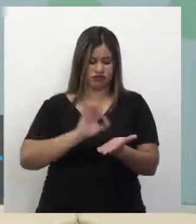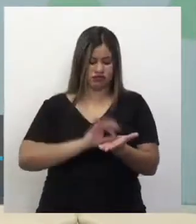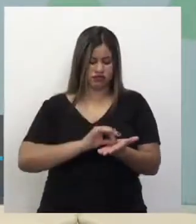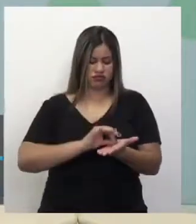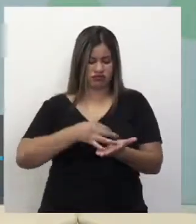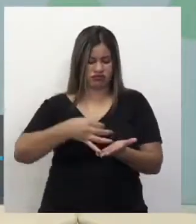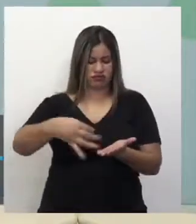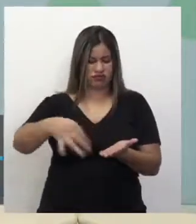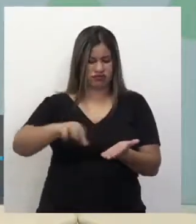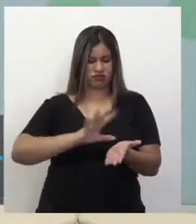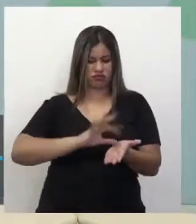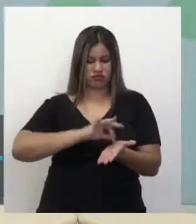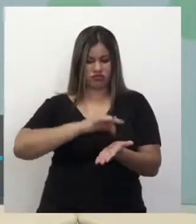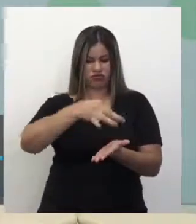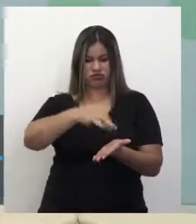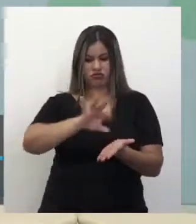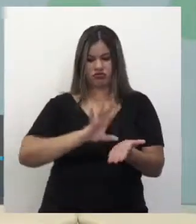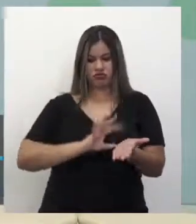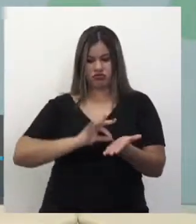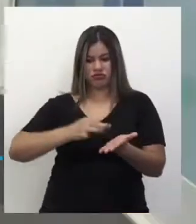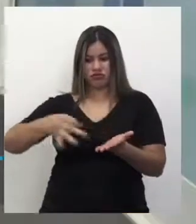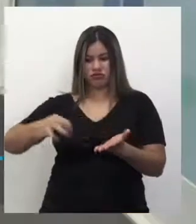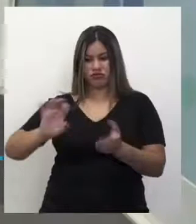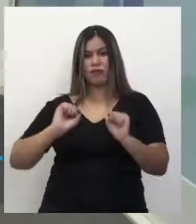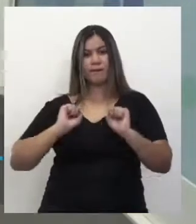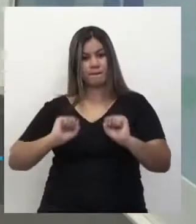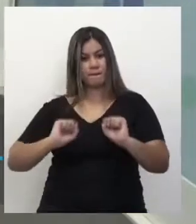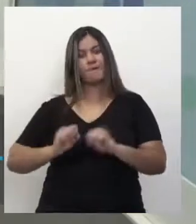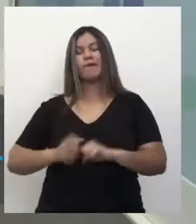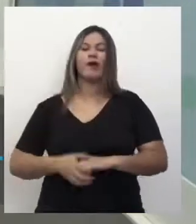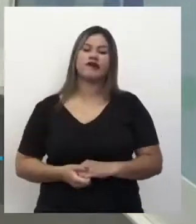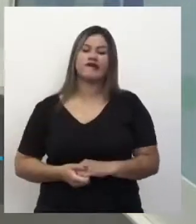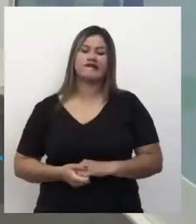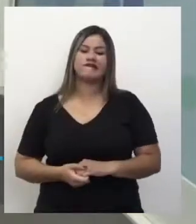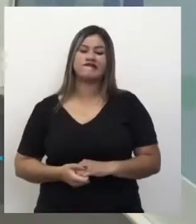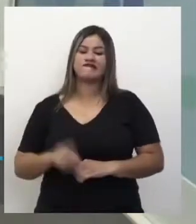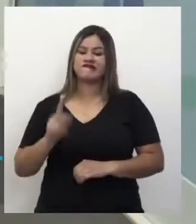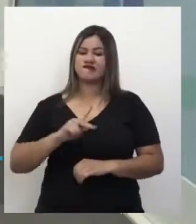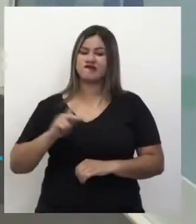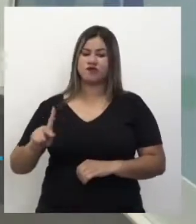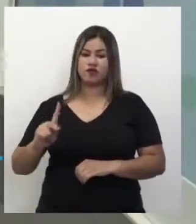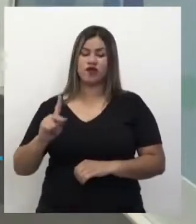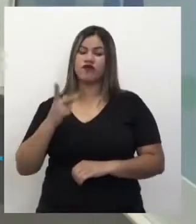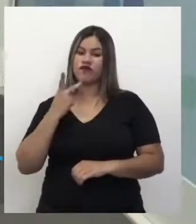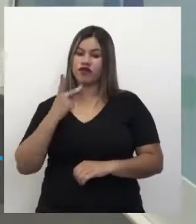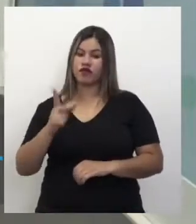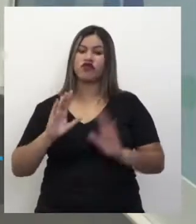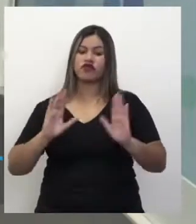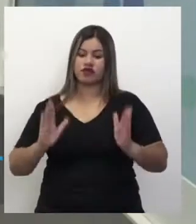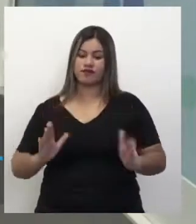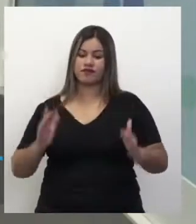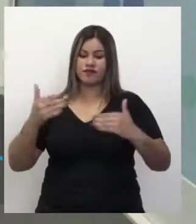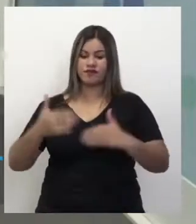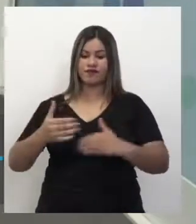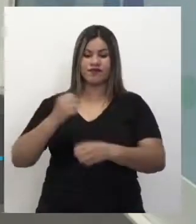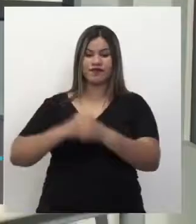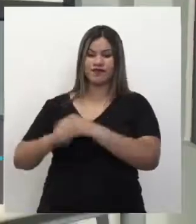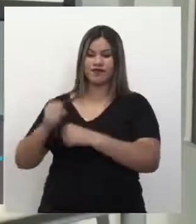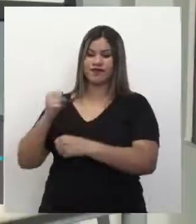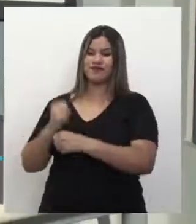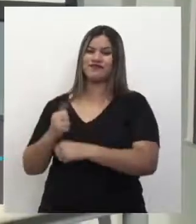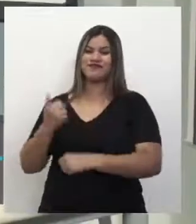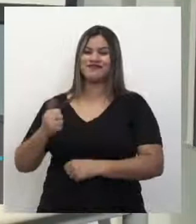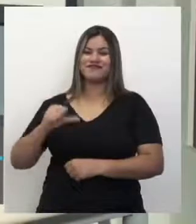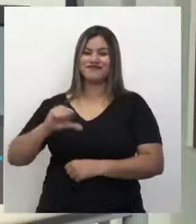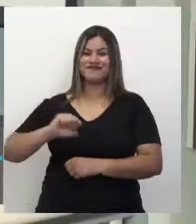arrancar pedaço da madeira do papel. Ó, a E Pro aí... Suzete falou que fez uma caixa de marchetaria na Olha, faculdade em 1988